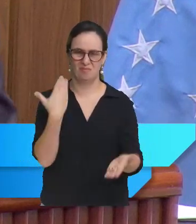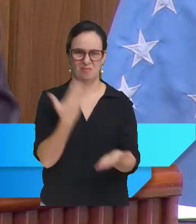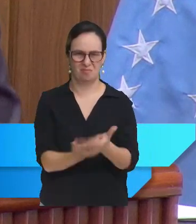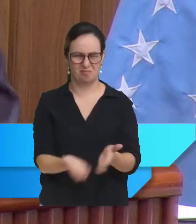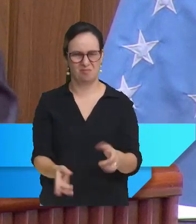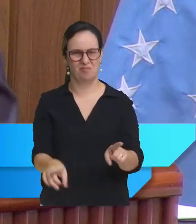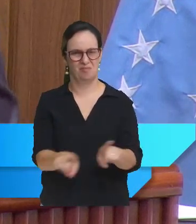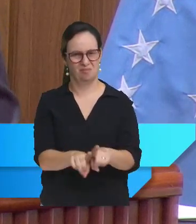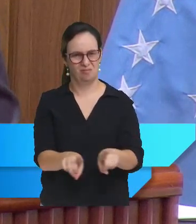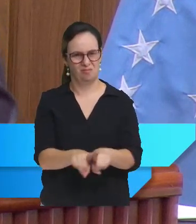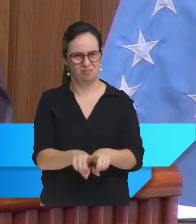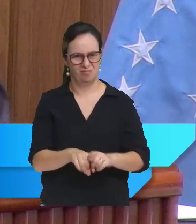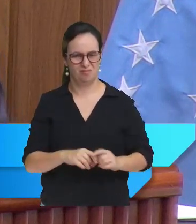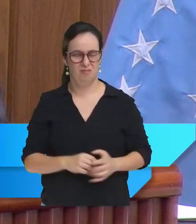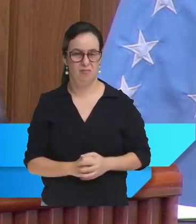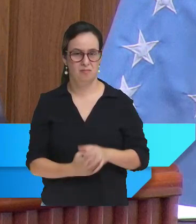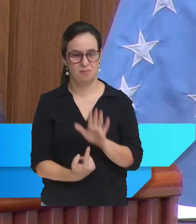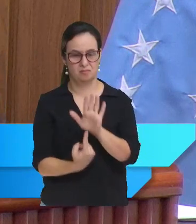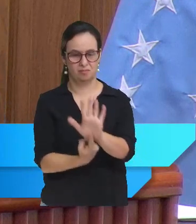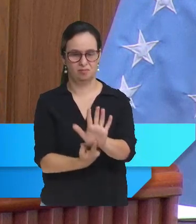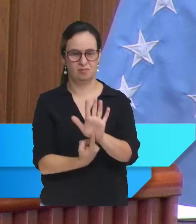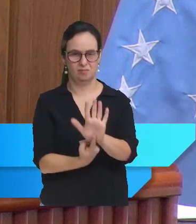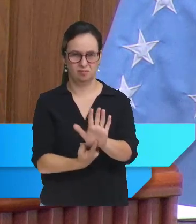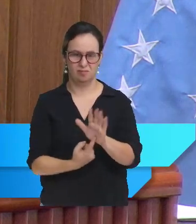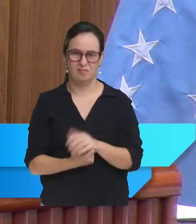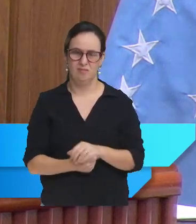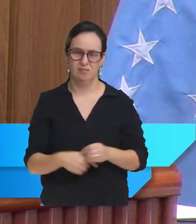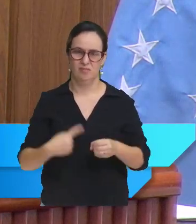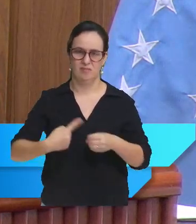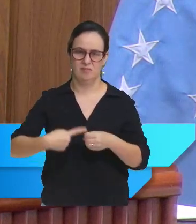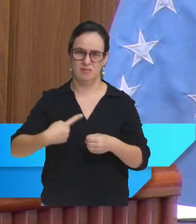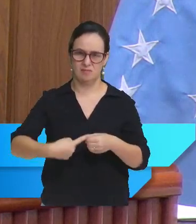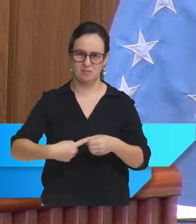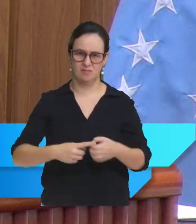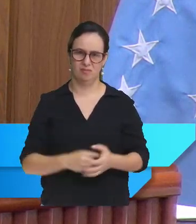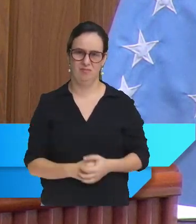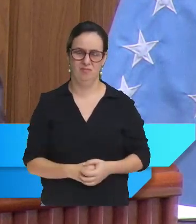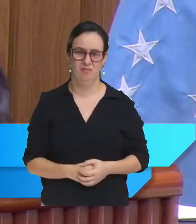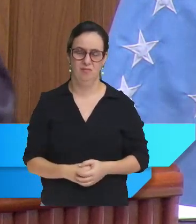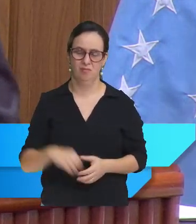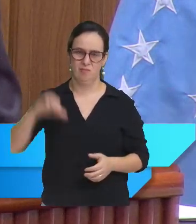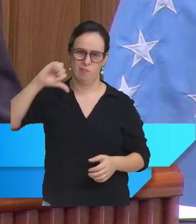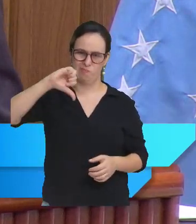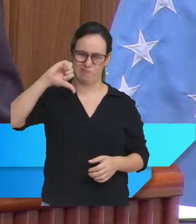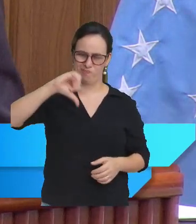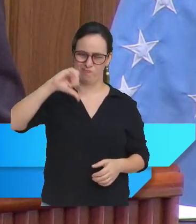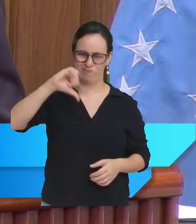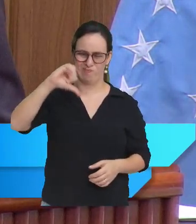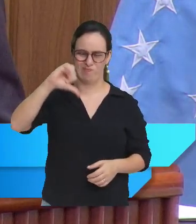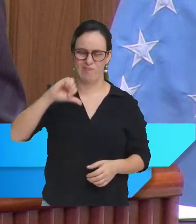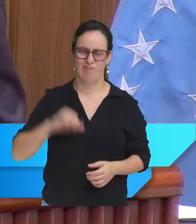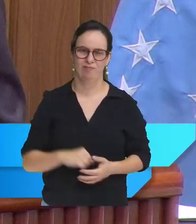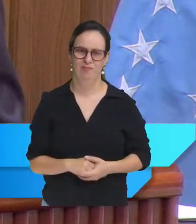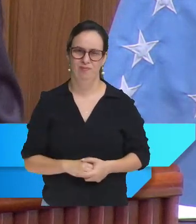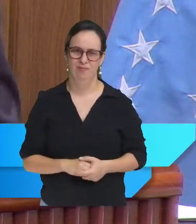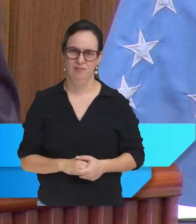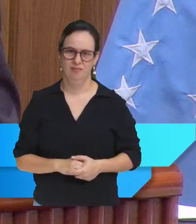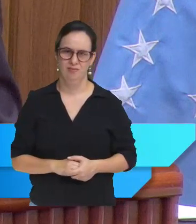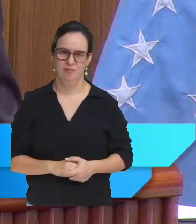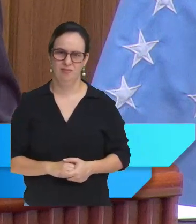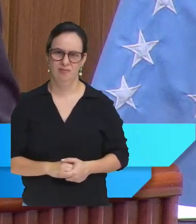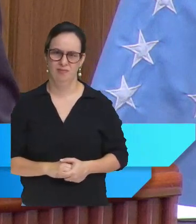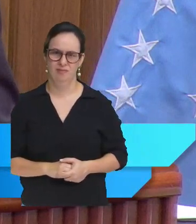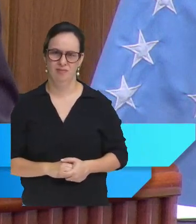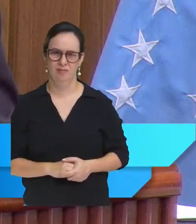jeito, só demonstra o quão nossa cidade é uma piada para essas pessoas, em que atenta